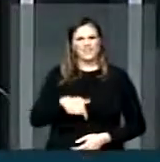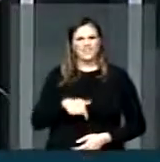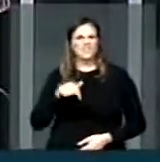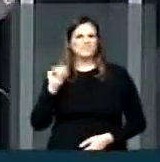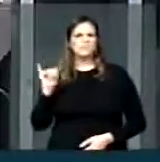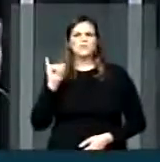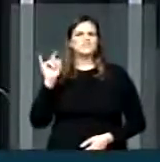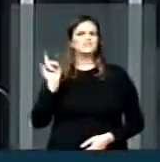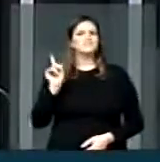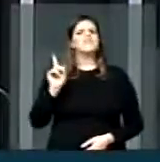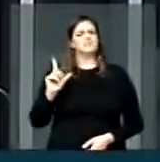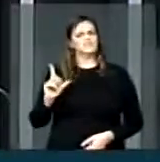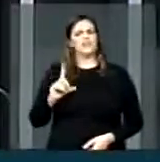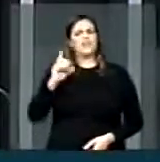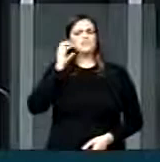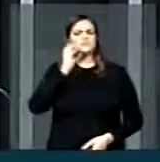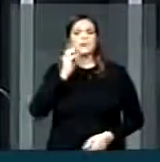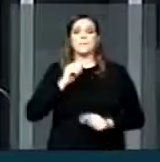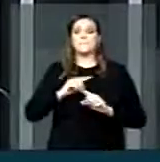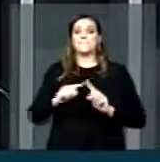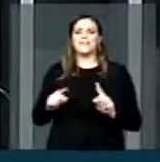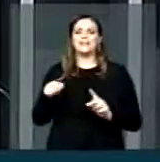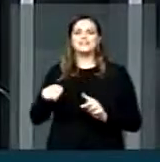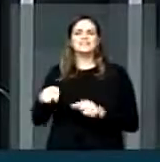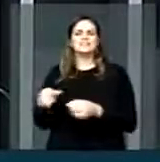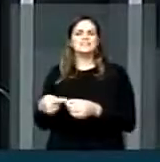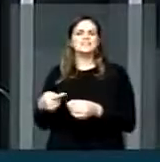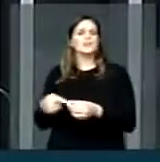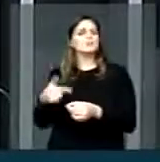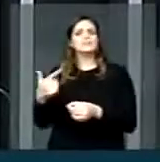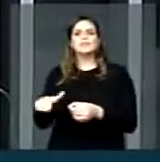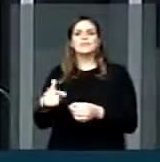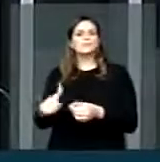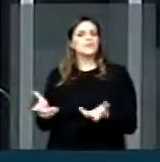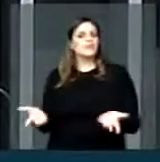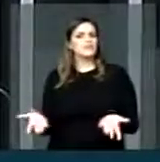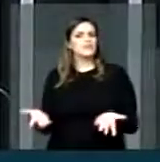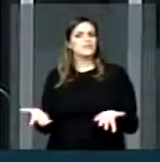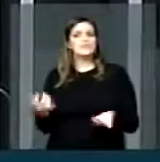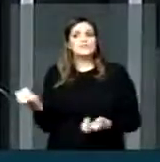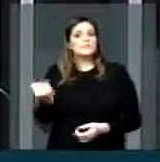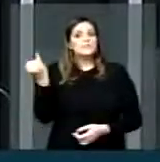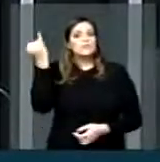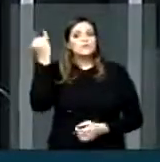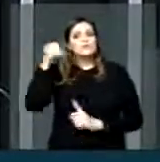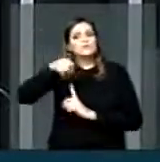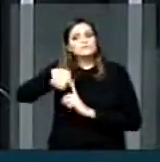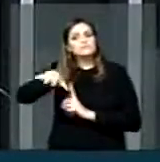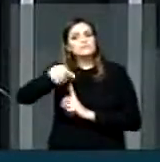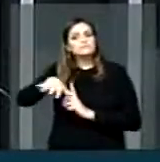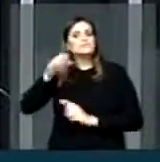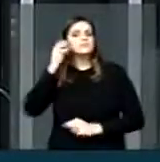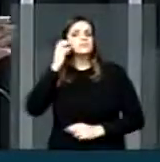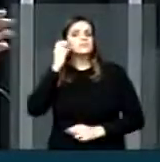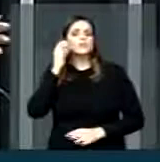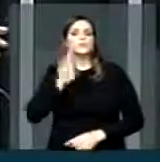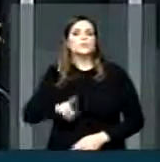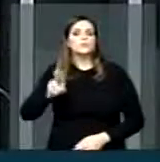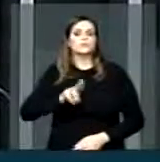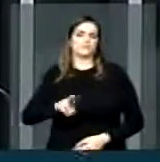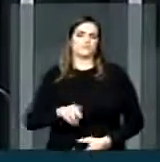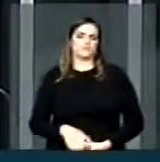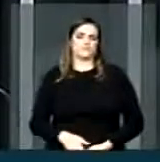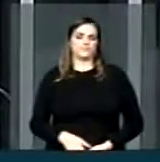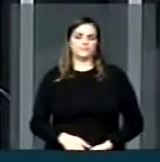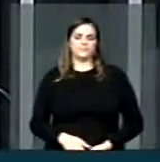é uma coisa grande para quem está lá em Rajada, receber o sinal de telefone através da Vivo e depois de outras empresas. E por outro, senhor